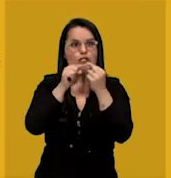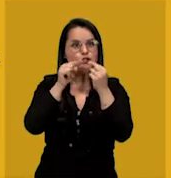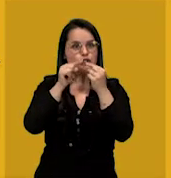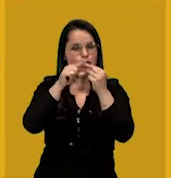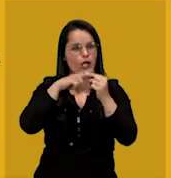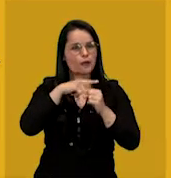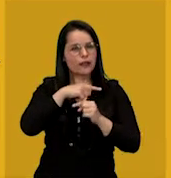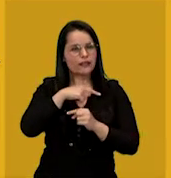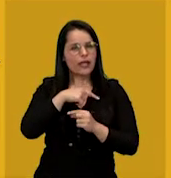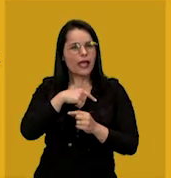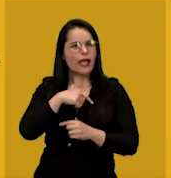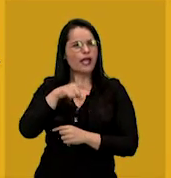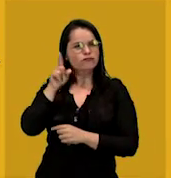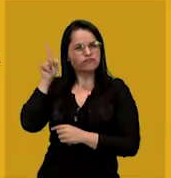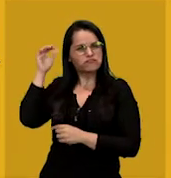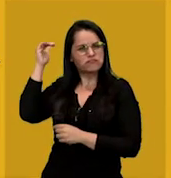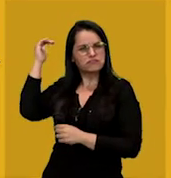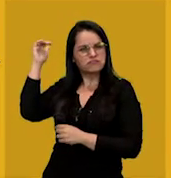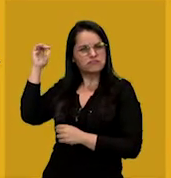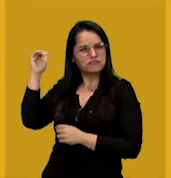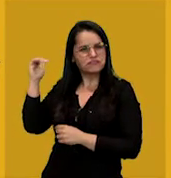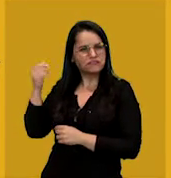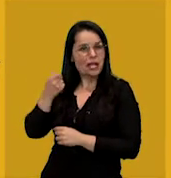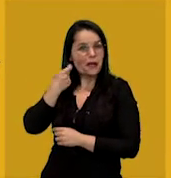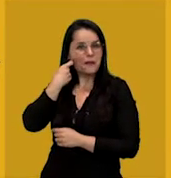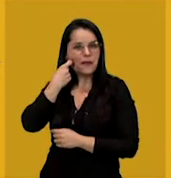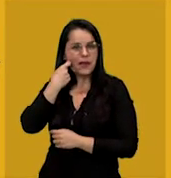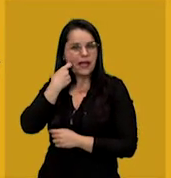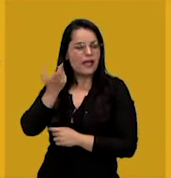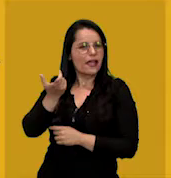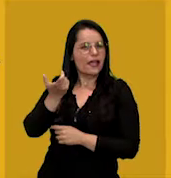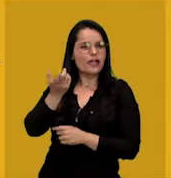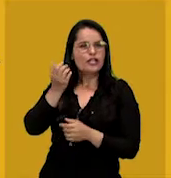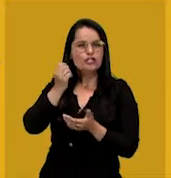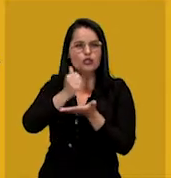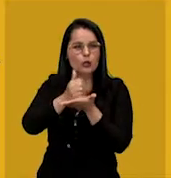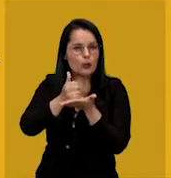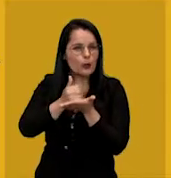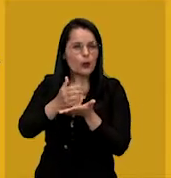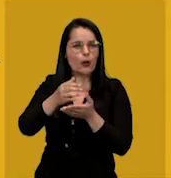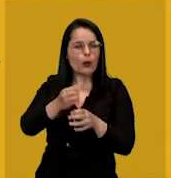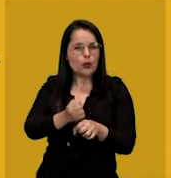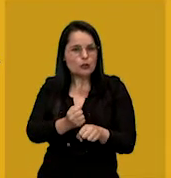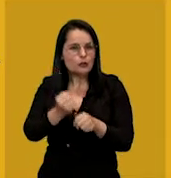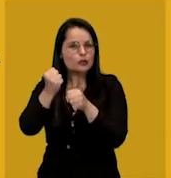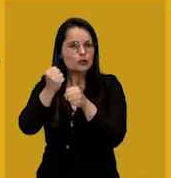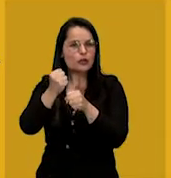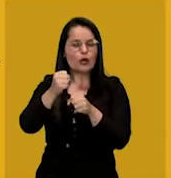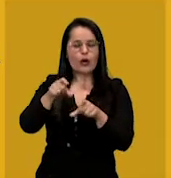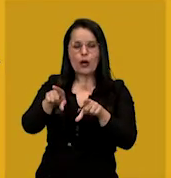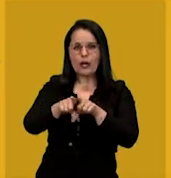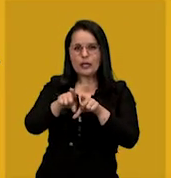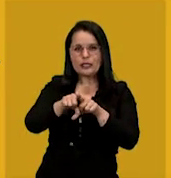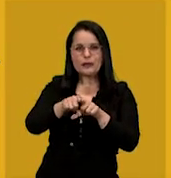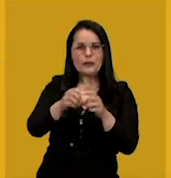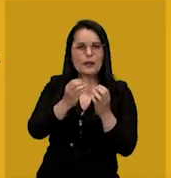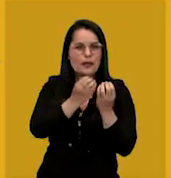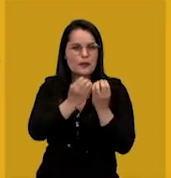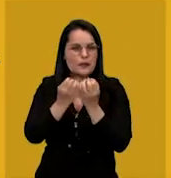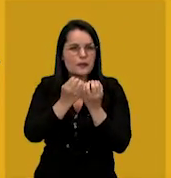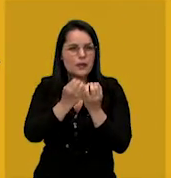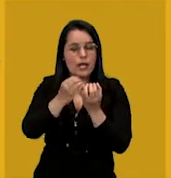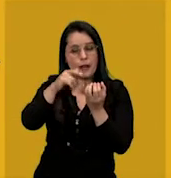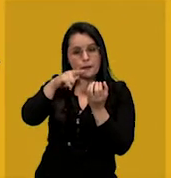sarapatel, buchada de bode, peixes e frutos do mar, bolo de massa de mandioca, pamonha,